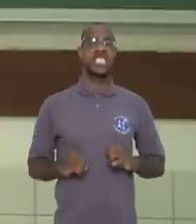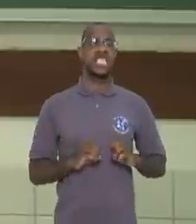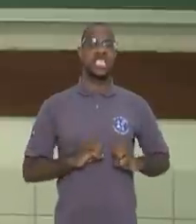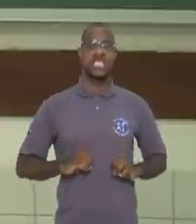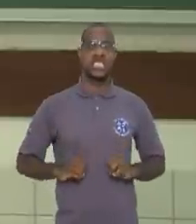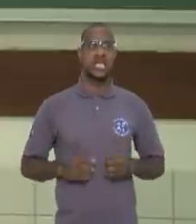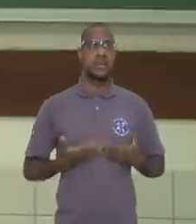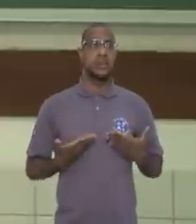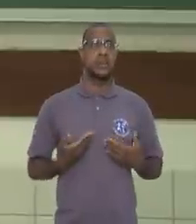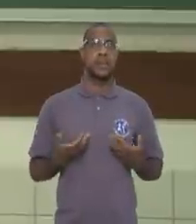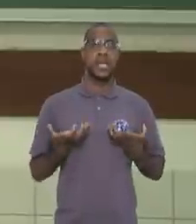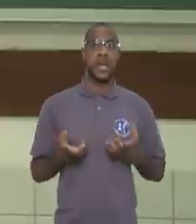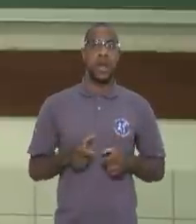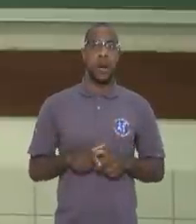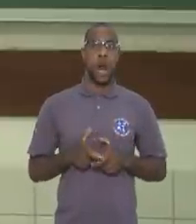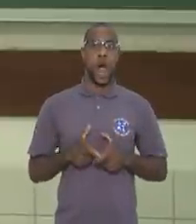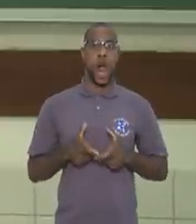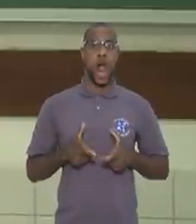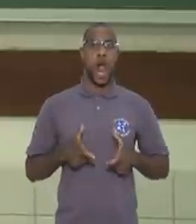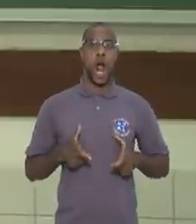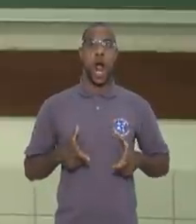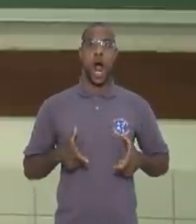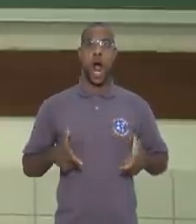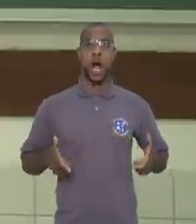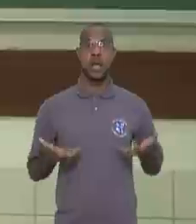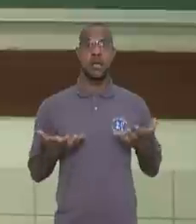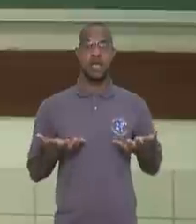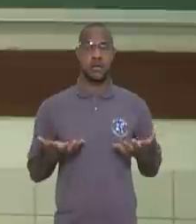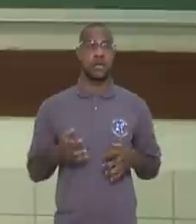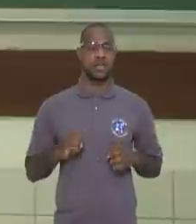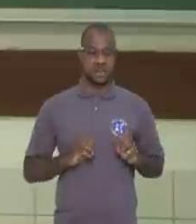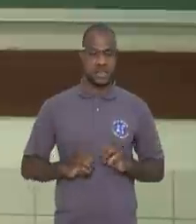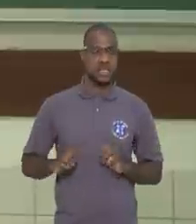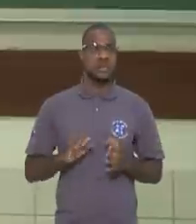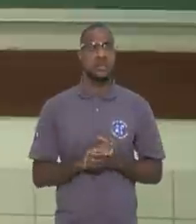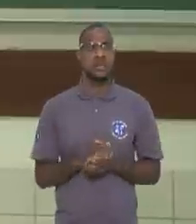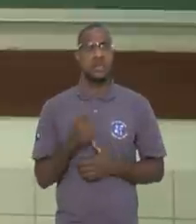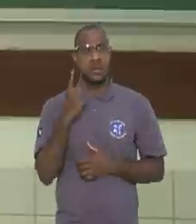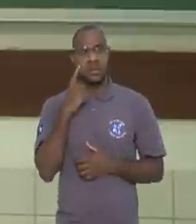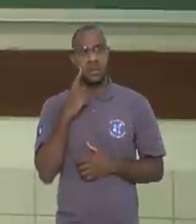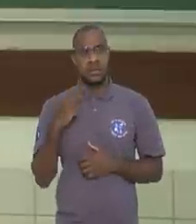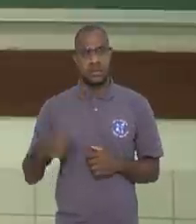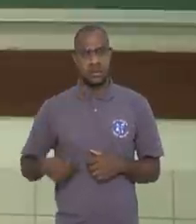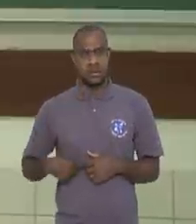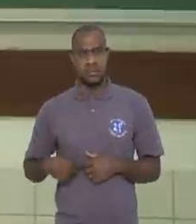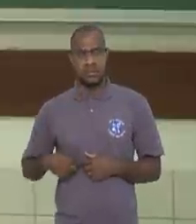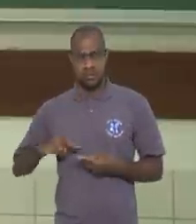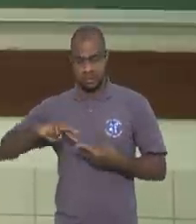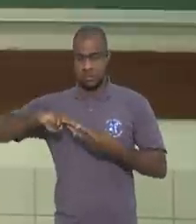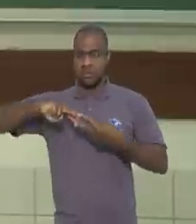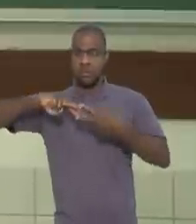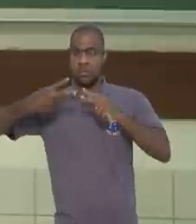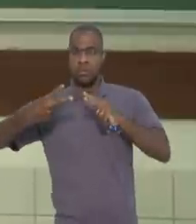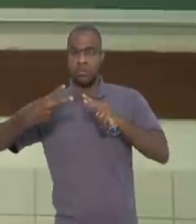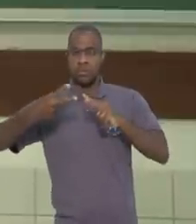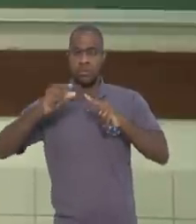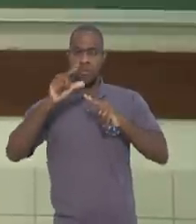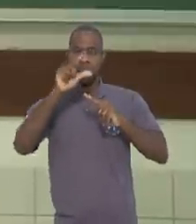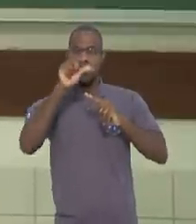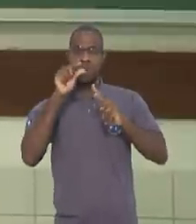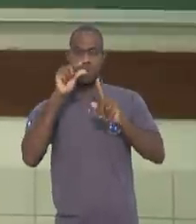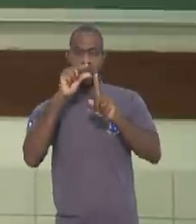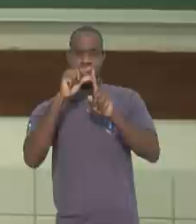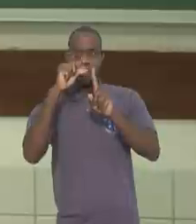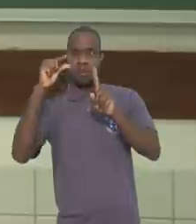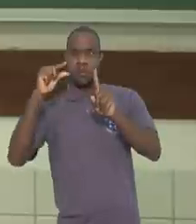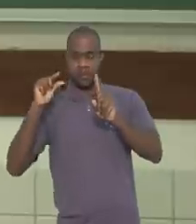maior quantidade um determinado gene para produzir alguma coisa que é do meu interesse. Então, eu vou alterar o genoma dela para ela produzir mais aquela proteína, mas eu